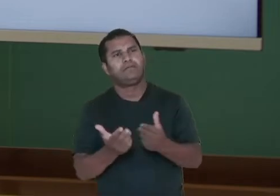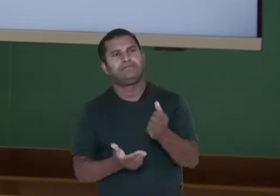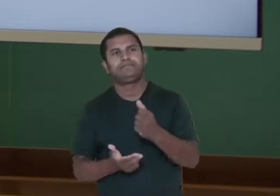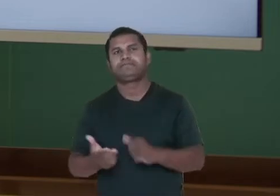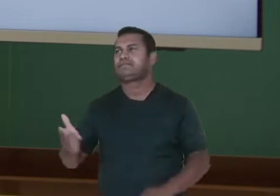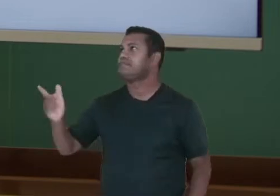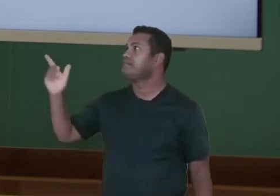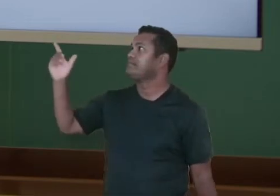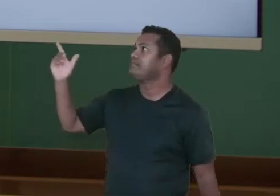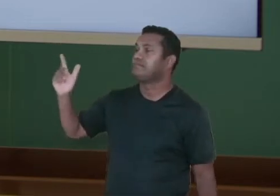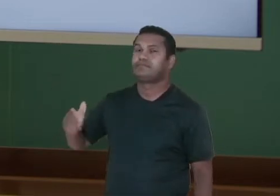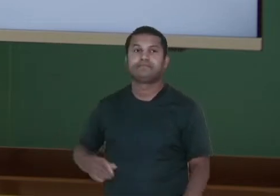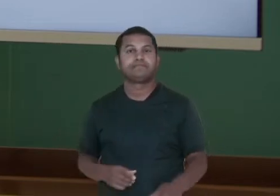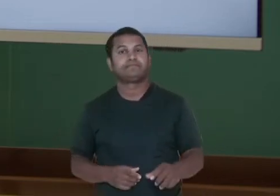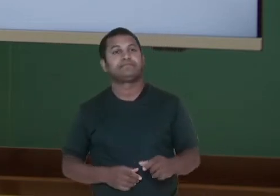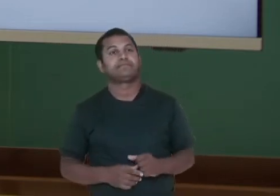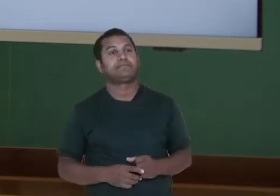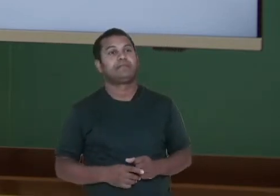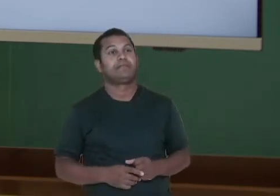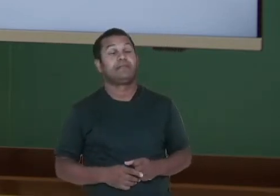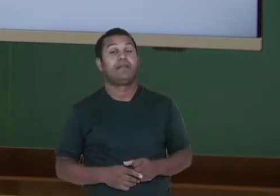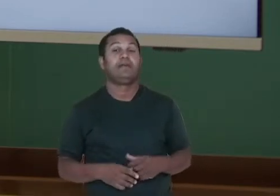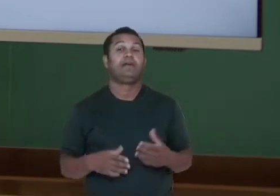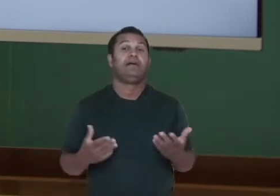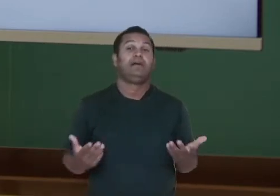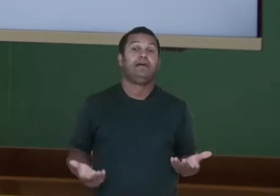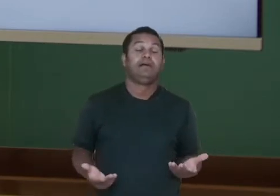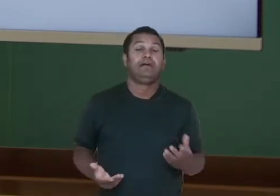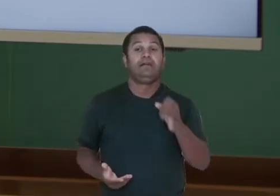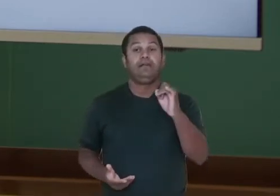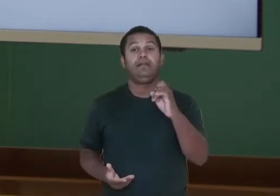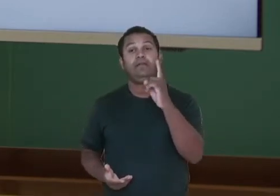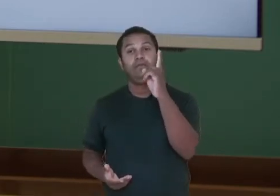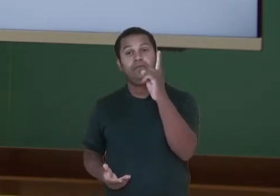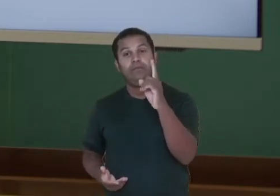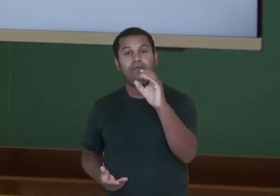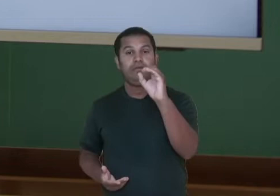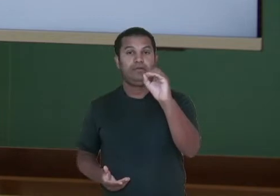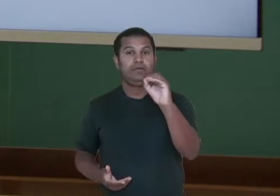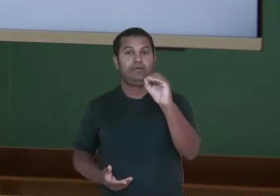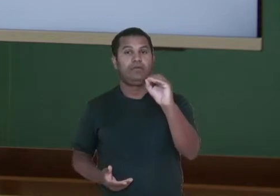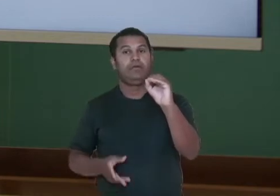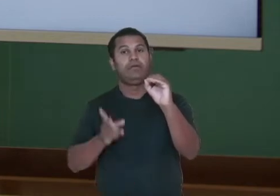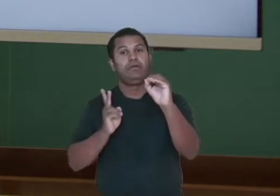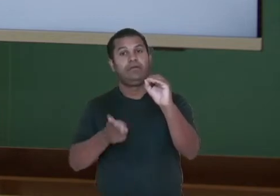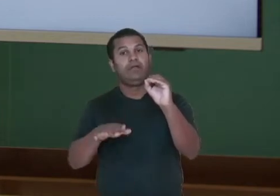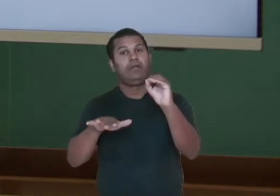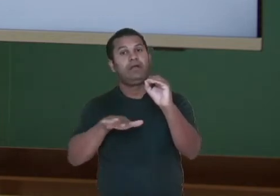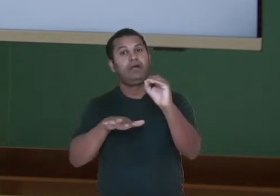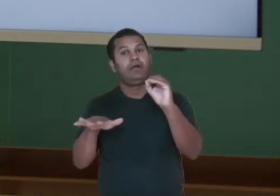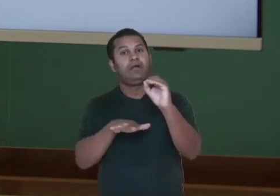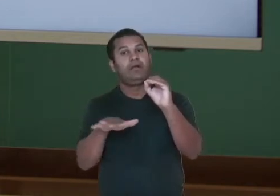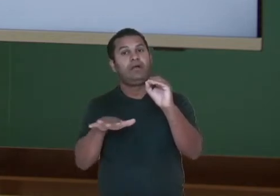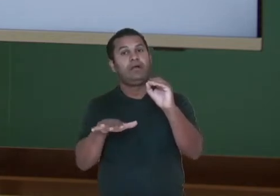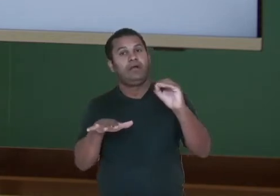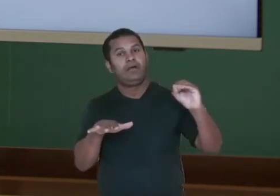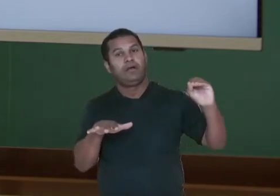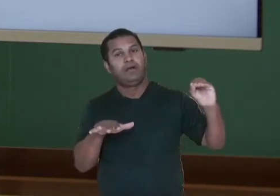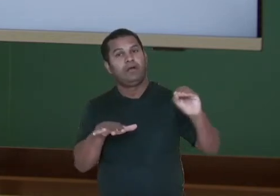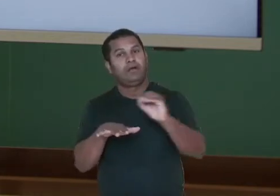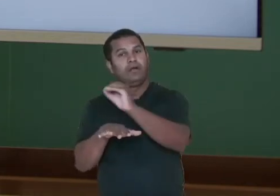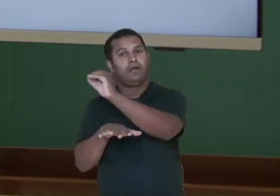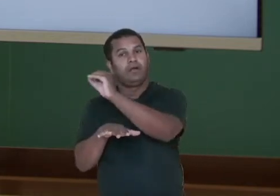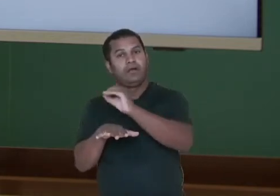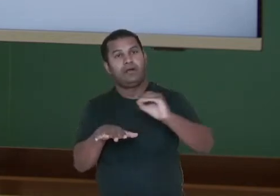quer dizer que, se um objeto ele está em movimento, ele vai tentar continuar o movimento dele, como a